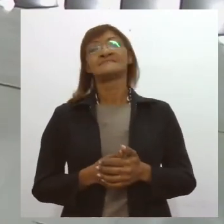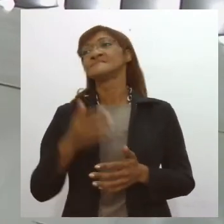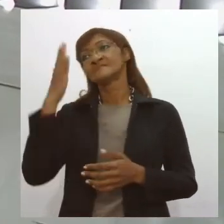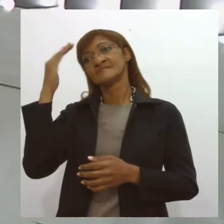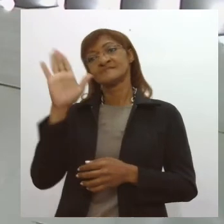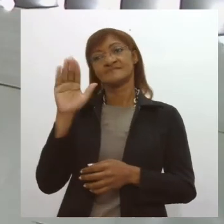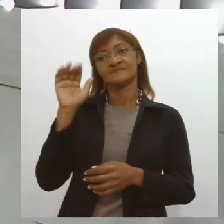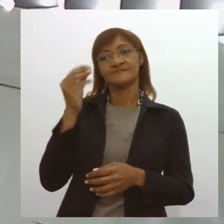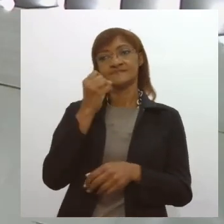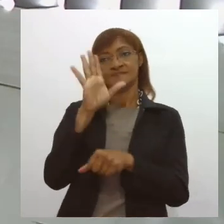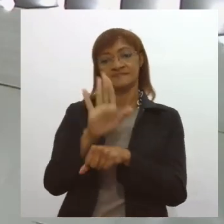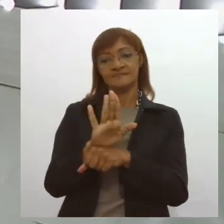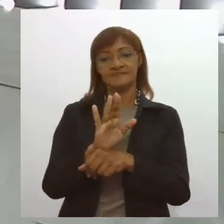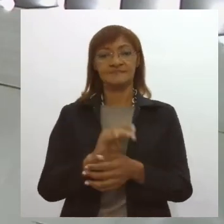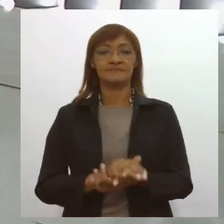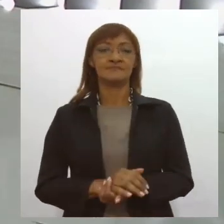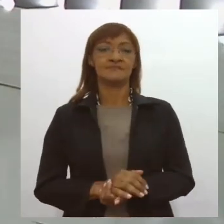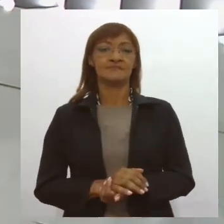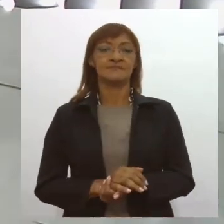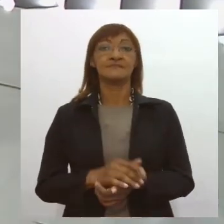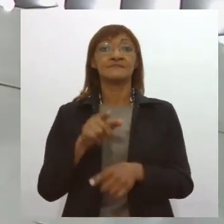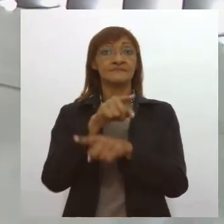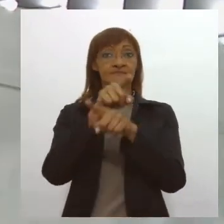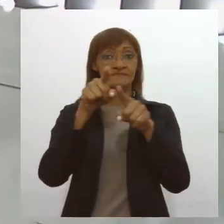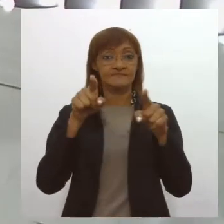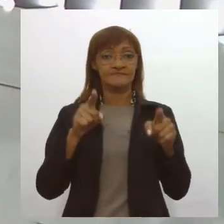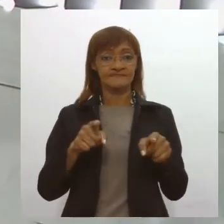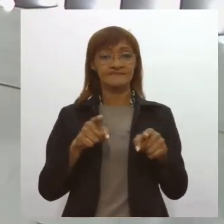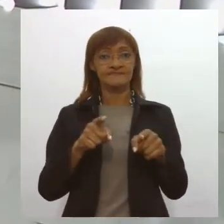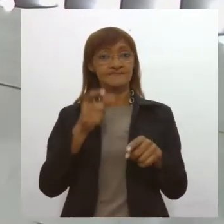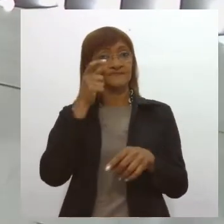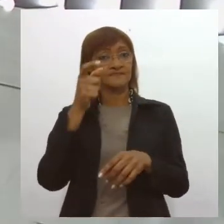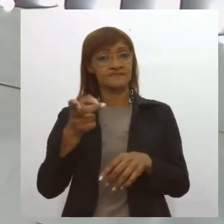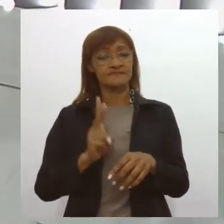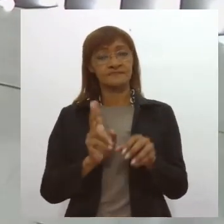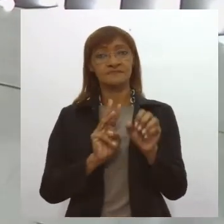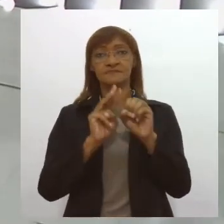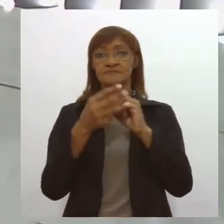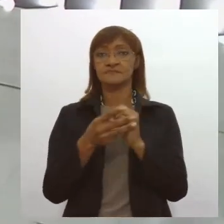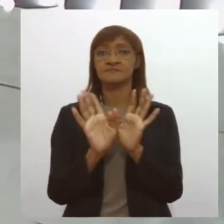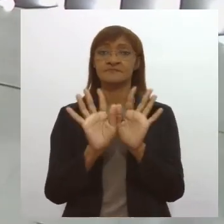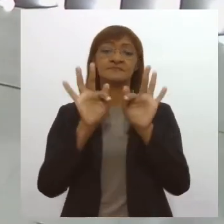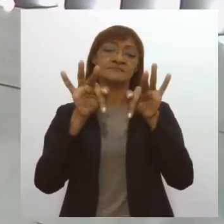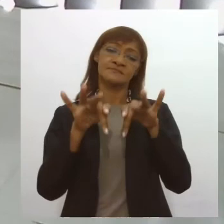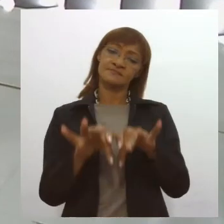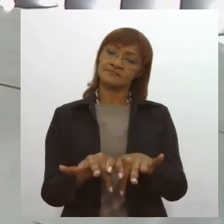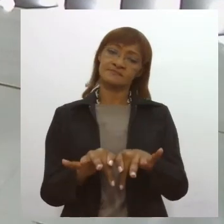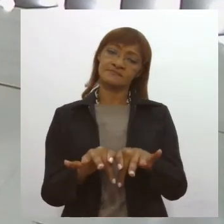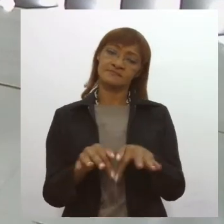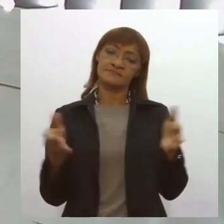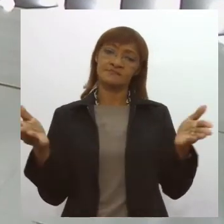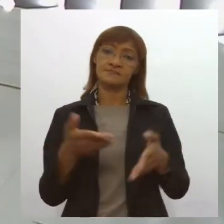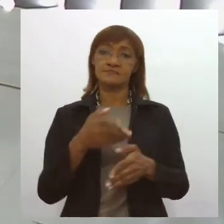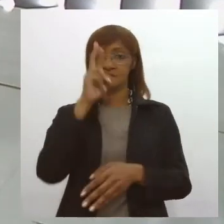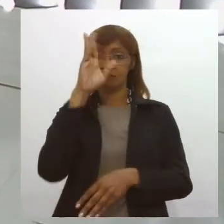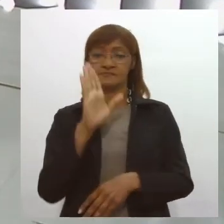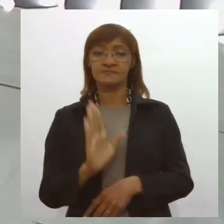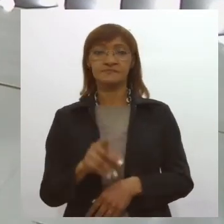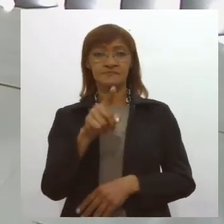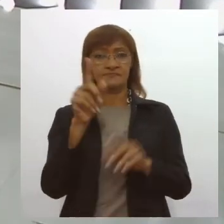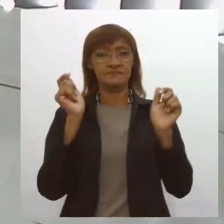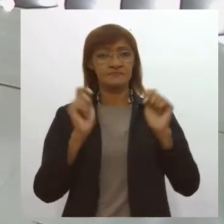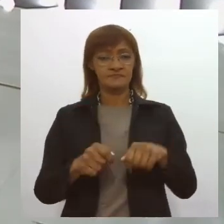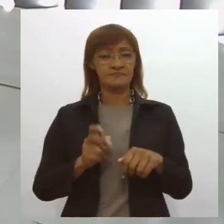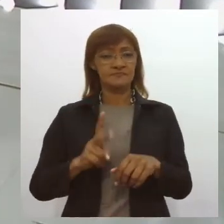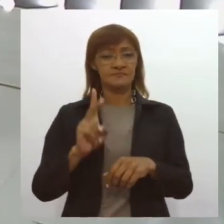tchau. Boa tarde. E olha, para você que acompanha o Jornal da Alese, chegamos ao fim do Jornal da Alese, segunda edição. Mas você pode acompanhar